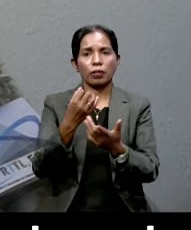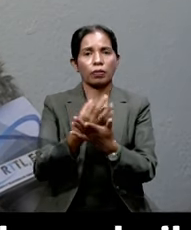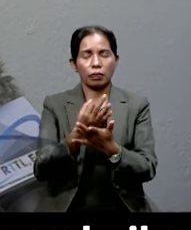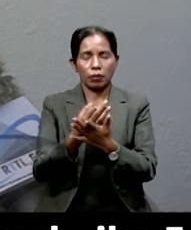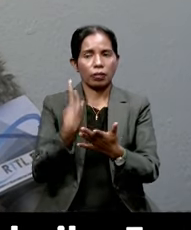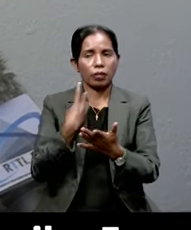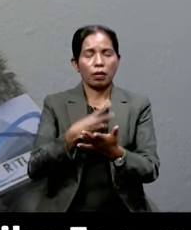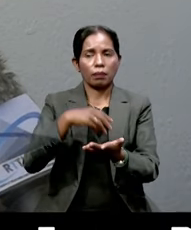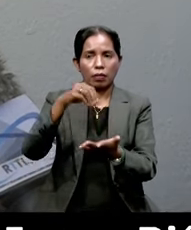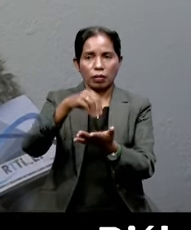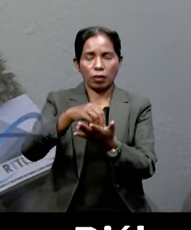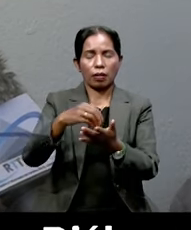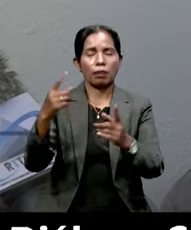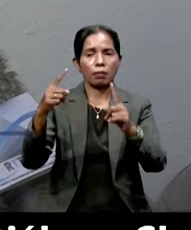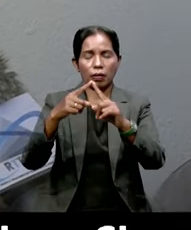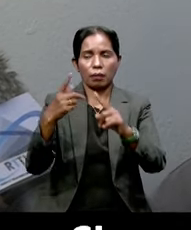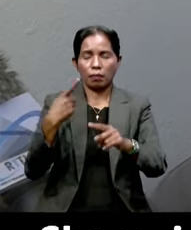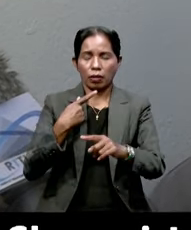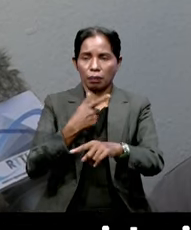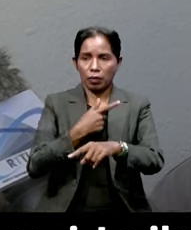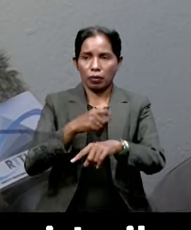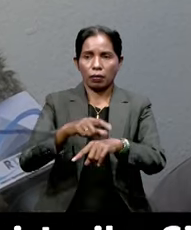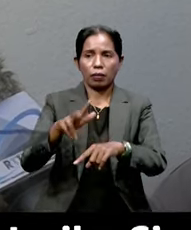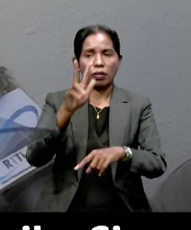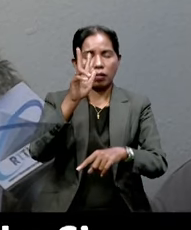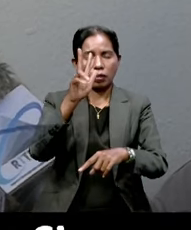mim propõe para o Parlamento Nacional né